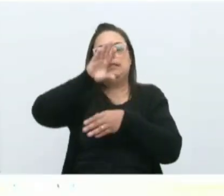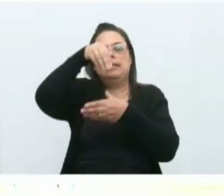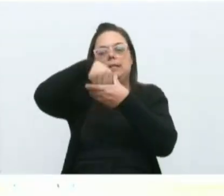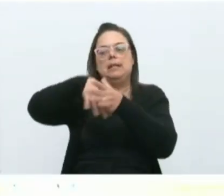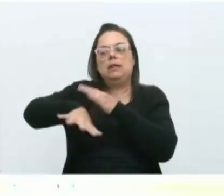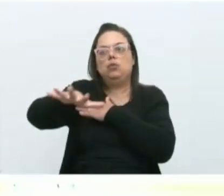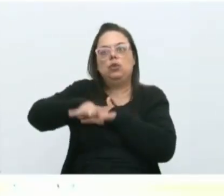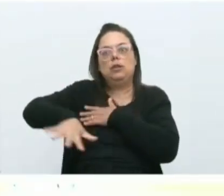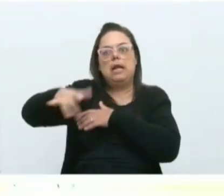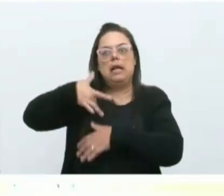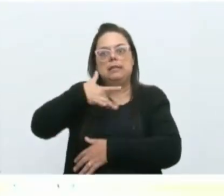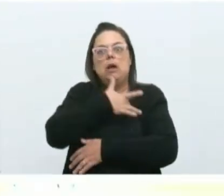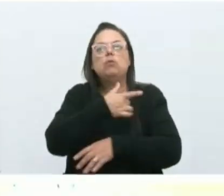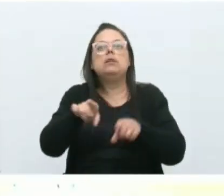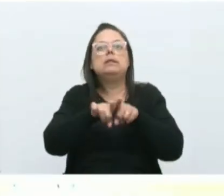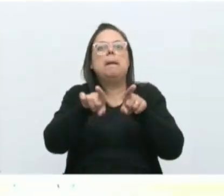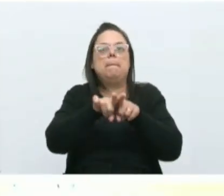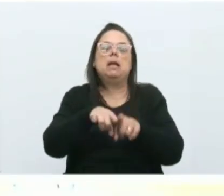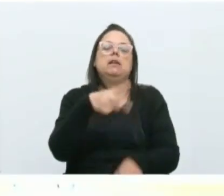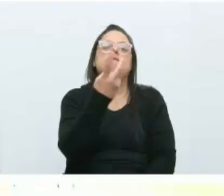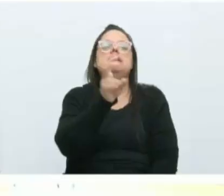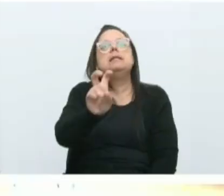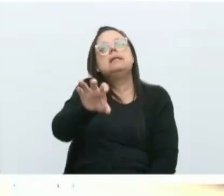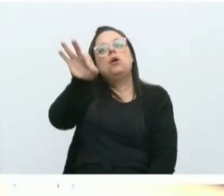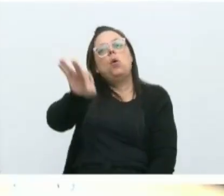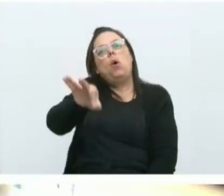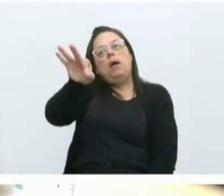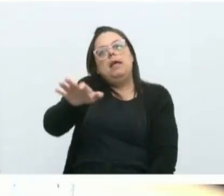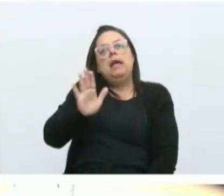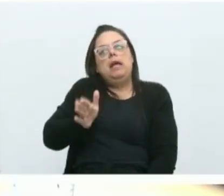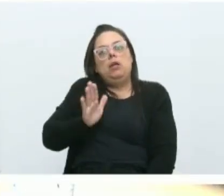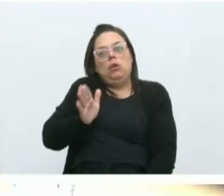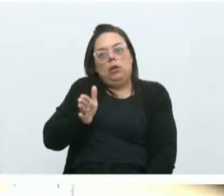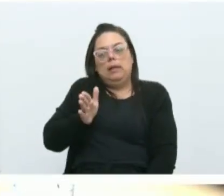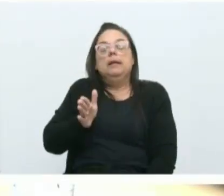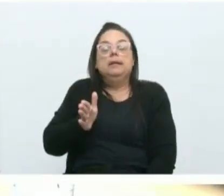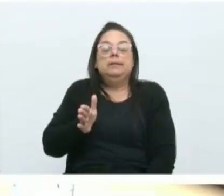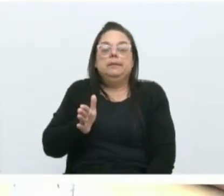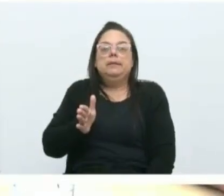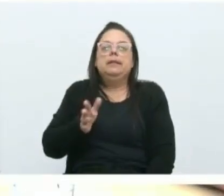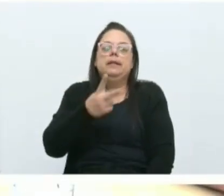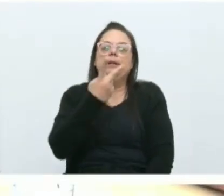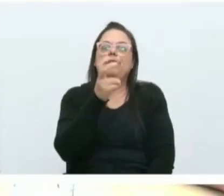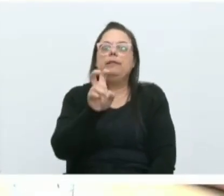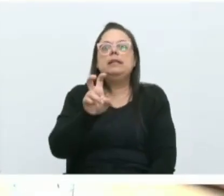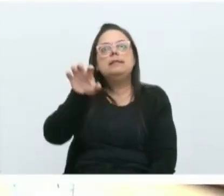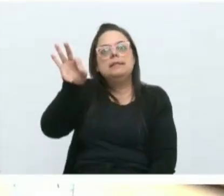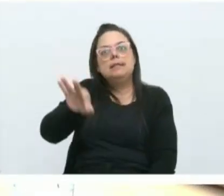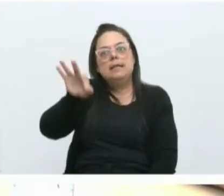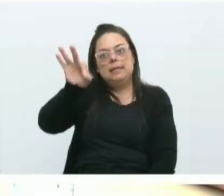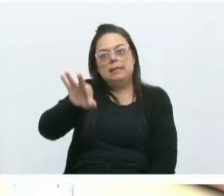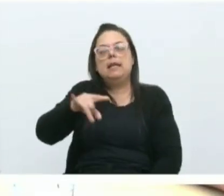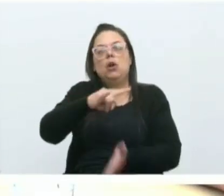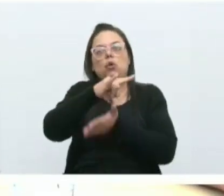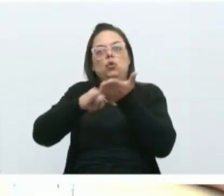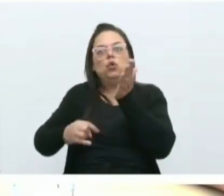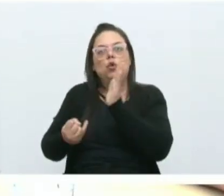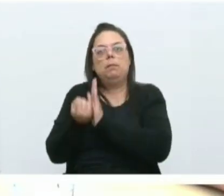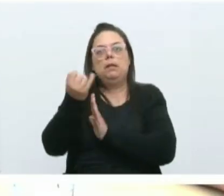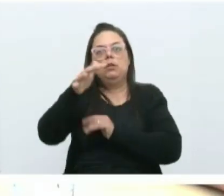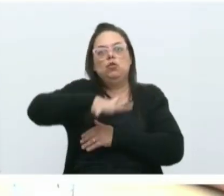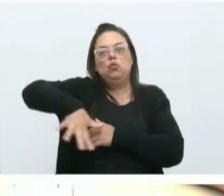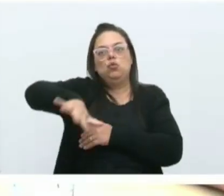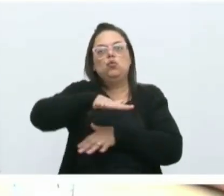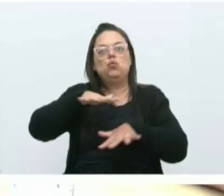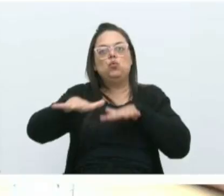Existe uma previsão de 25%. Então, 25% das receitas no desenvolvimento